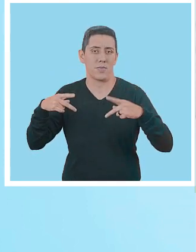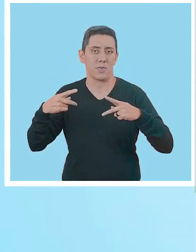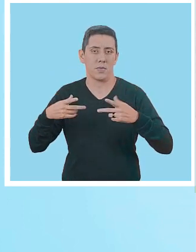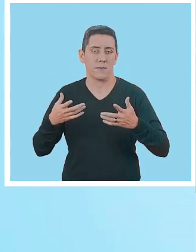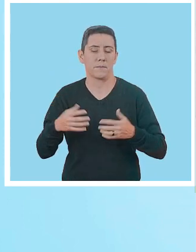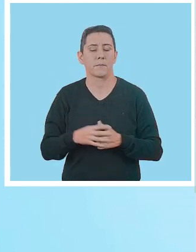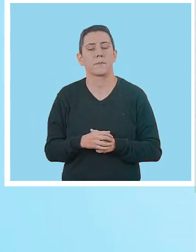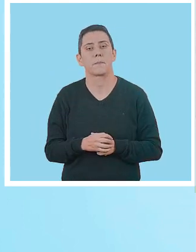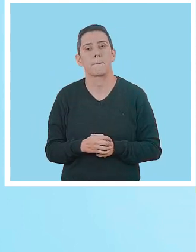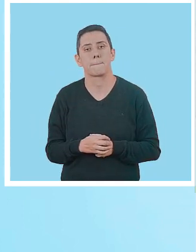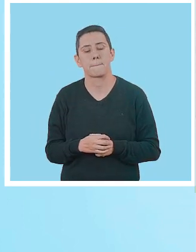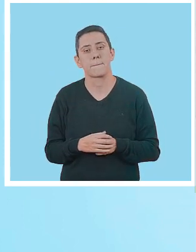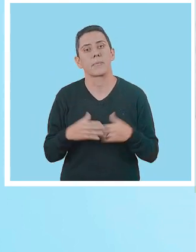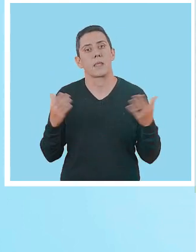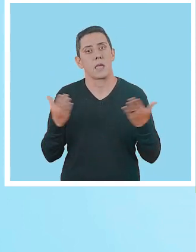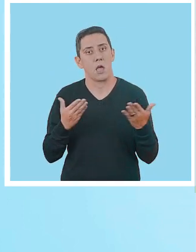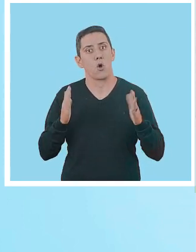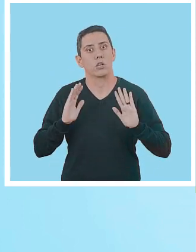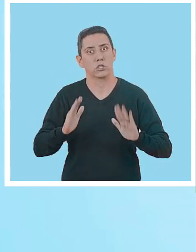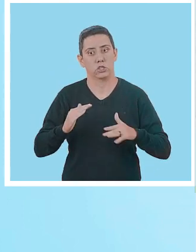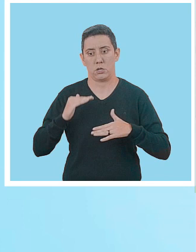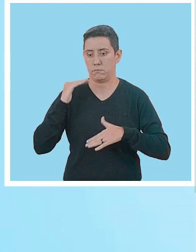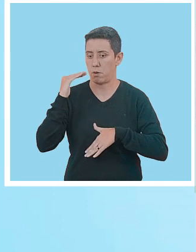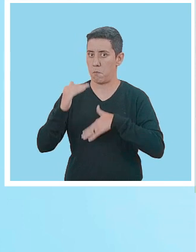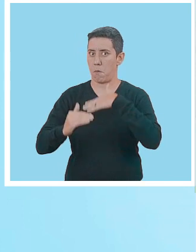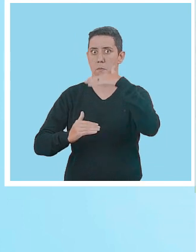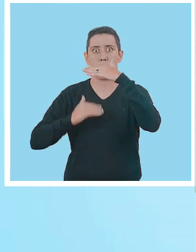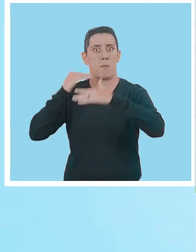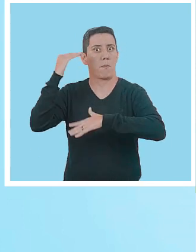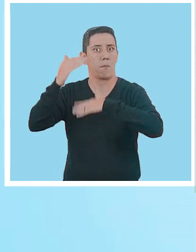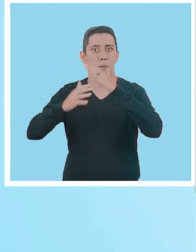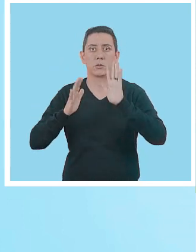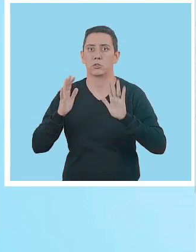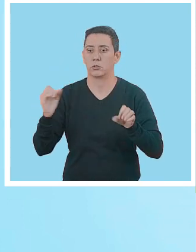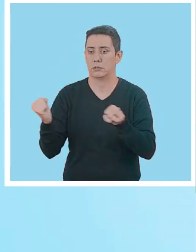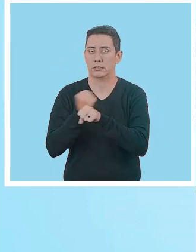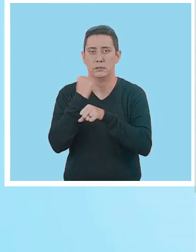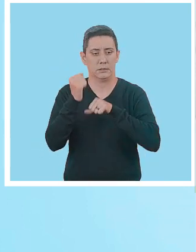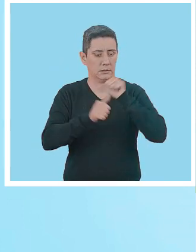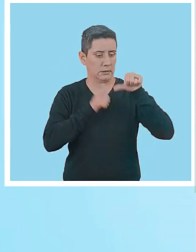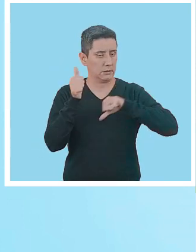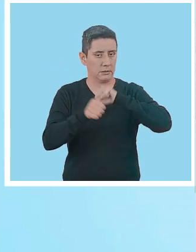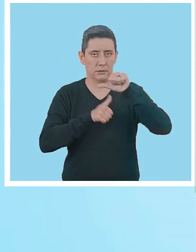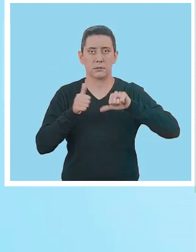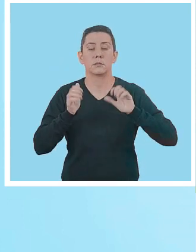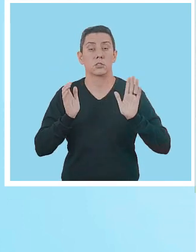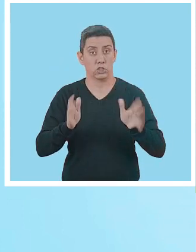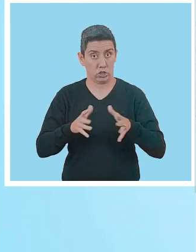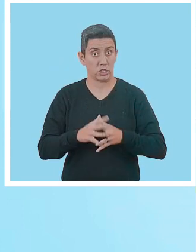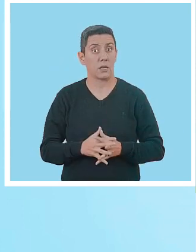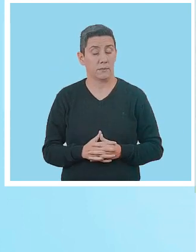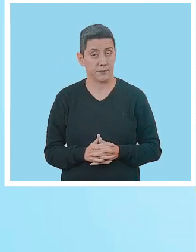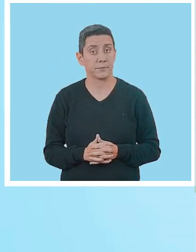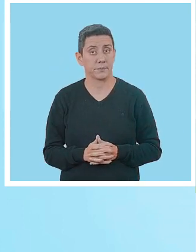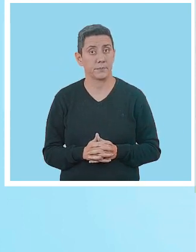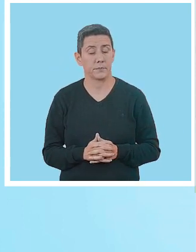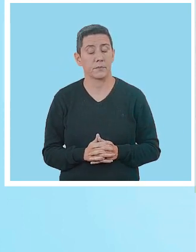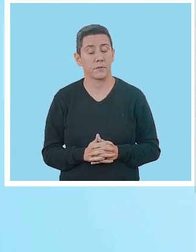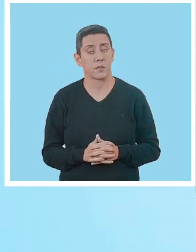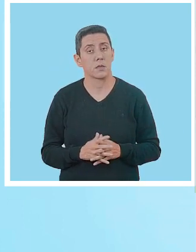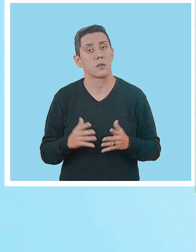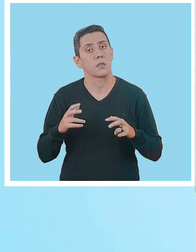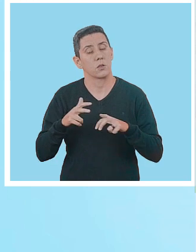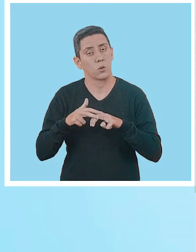está passando por um avanço esse potencial né de evolução né e com todos os